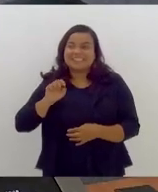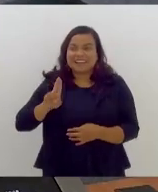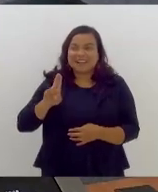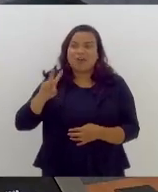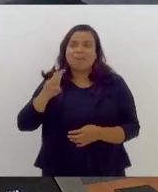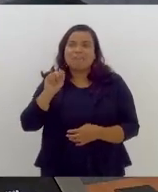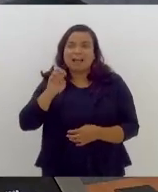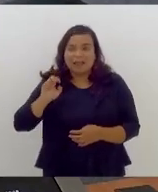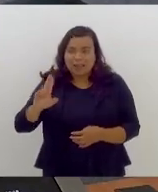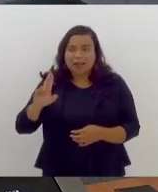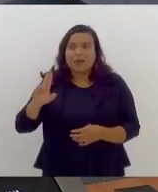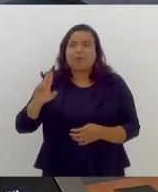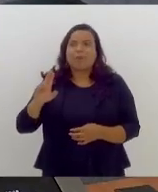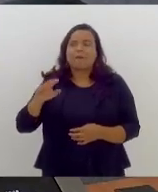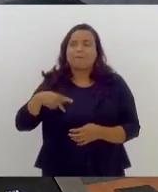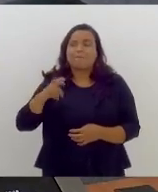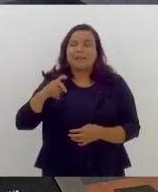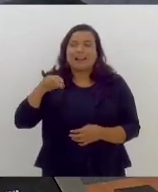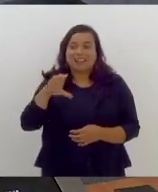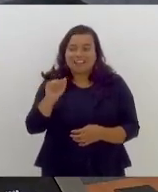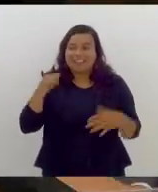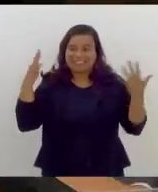Pelanca.